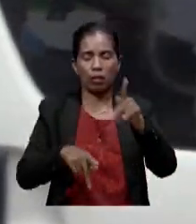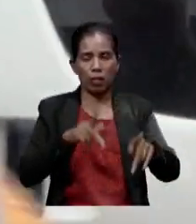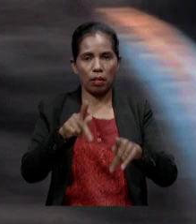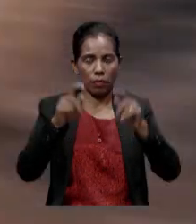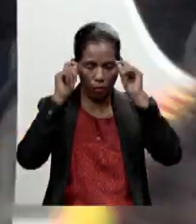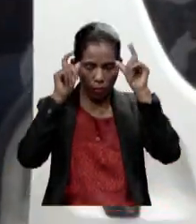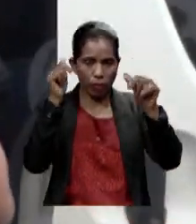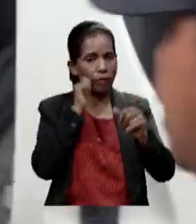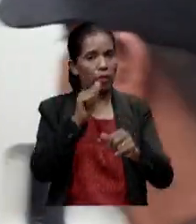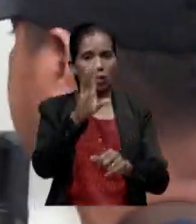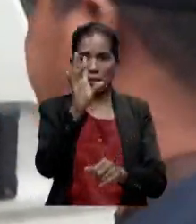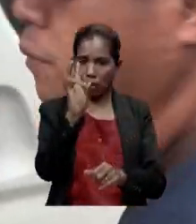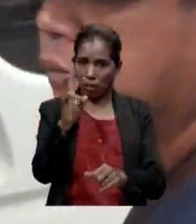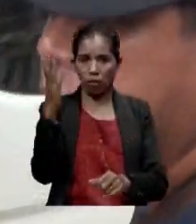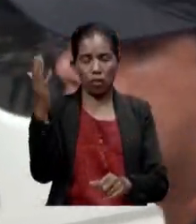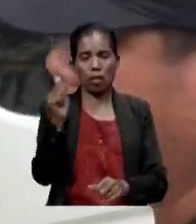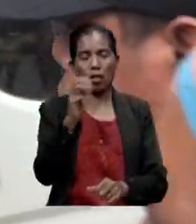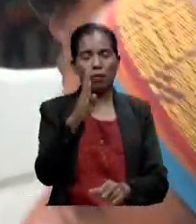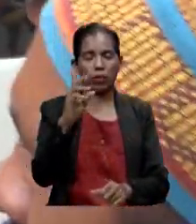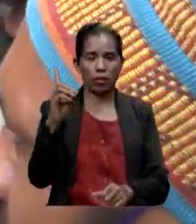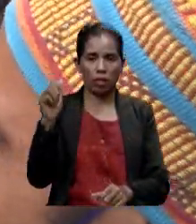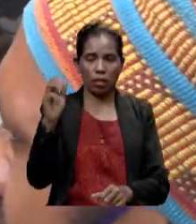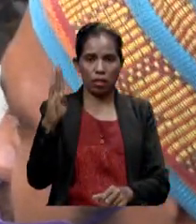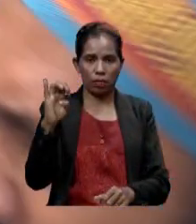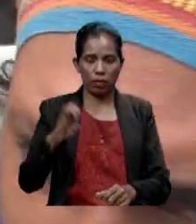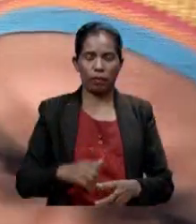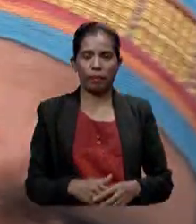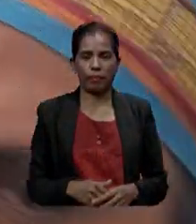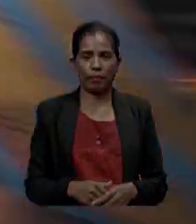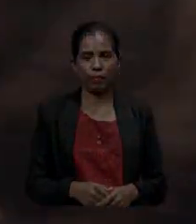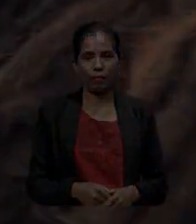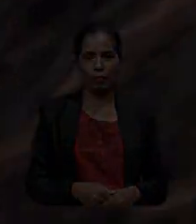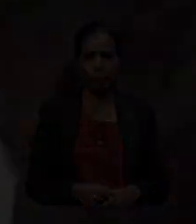na Hitu e Abu Dhabi. Felicitas Borges, Zaime dos Santos, ZMN.